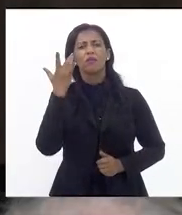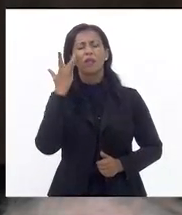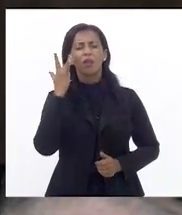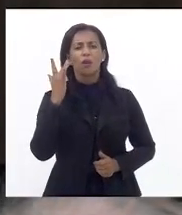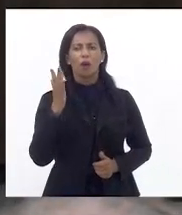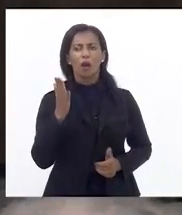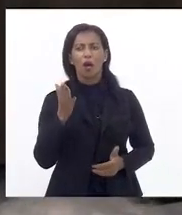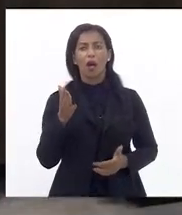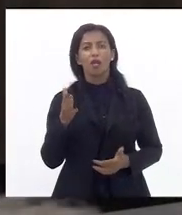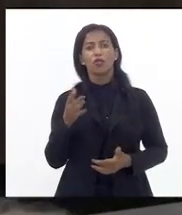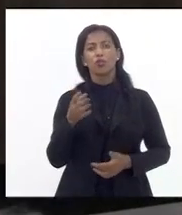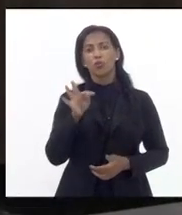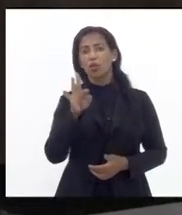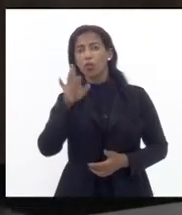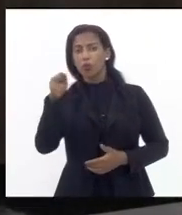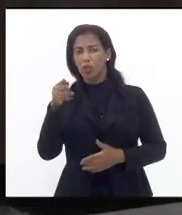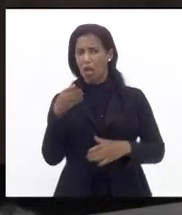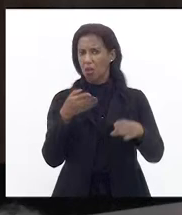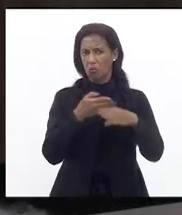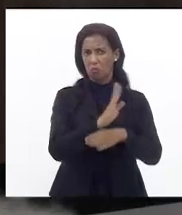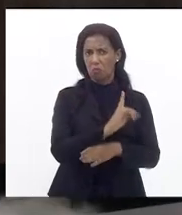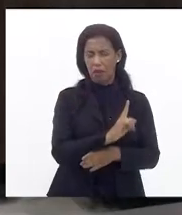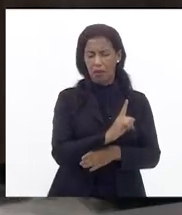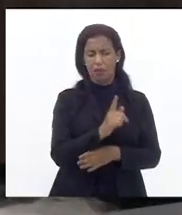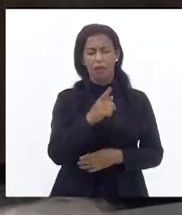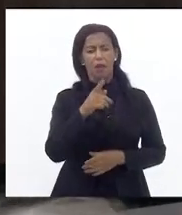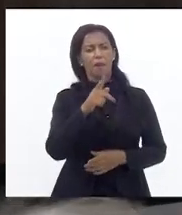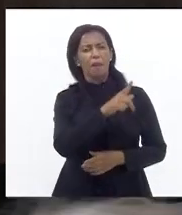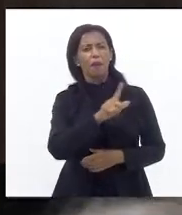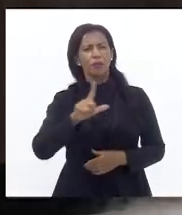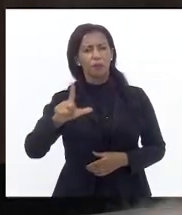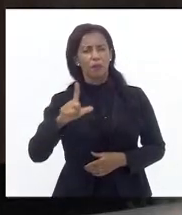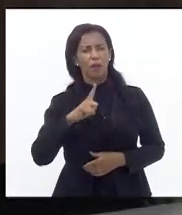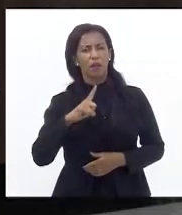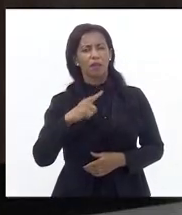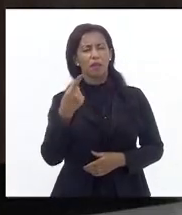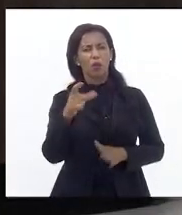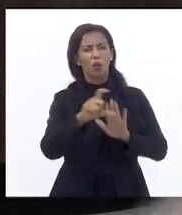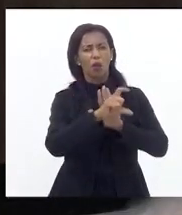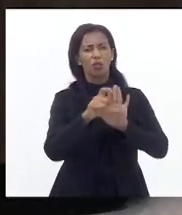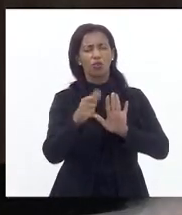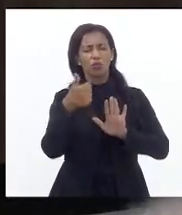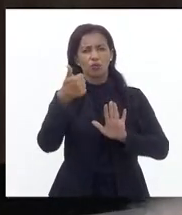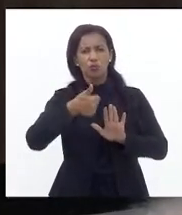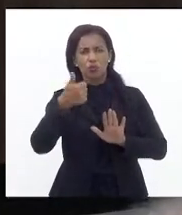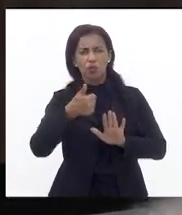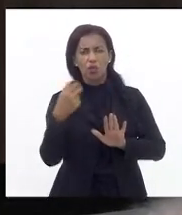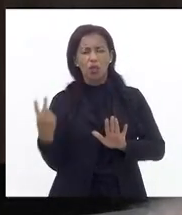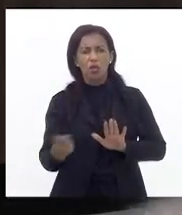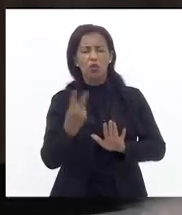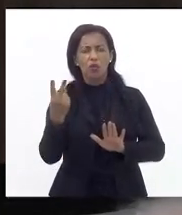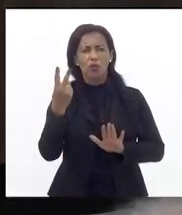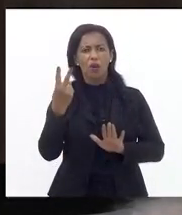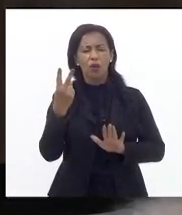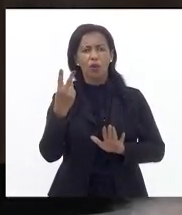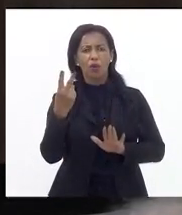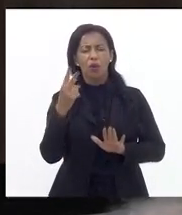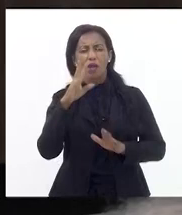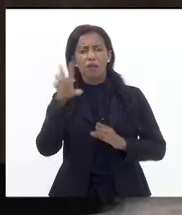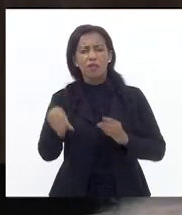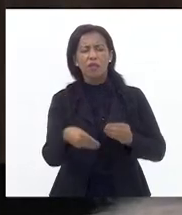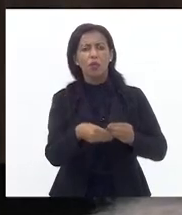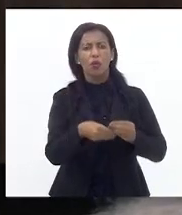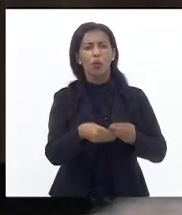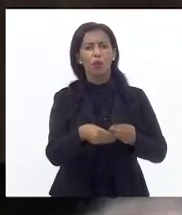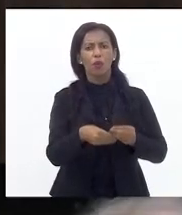acho que não passa o triénio graças a Deus confirma na casa mas o projeto prevê uma palavra para um dos artigo 1º que o valor do triênio ele seria